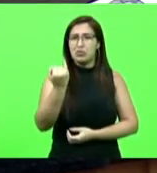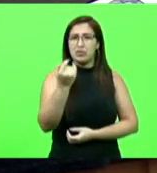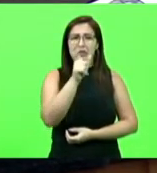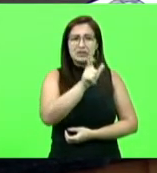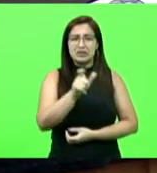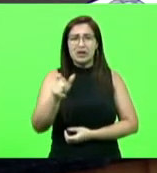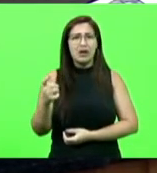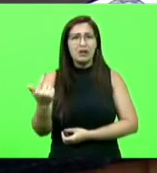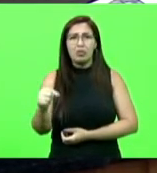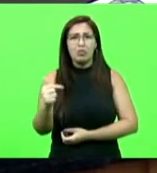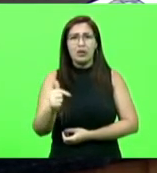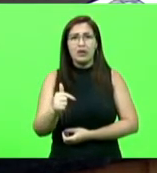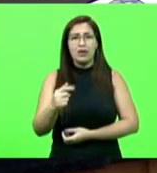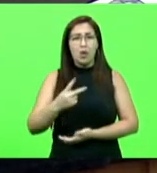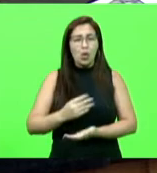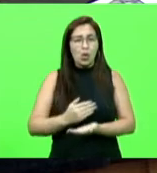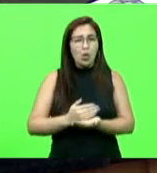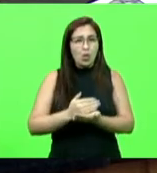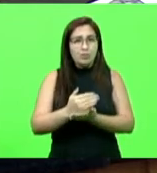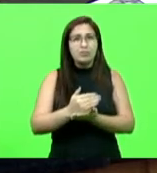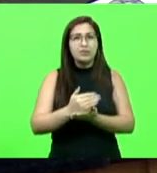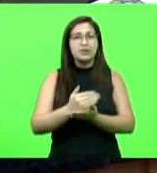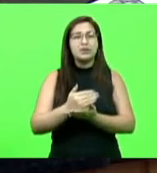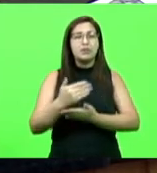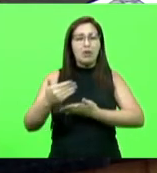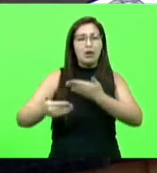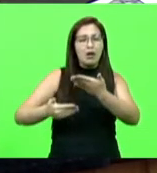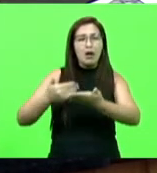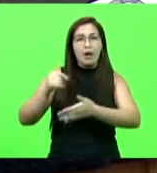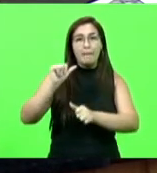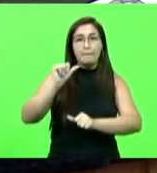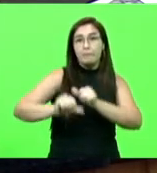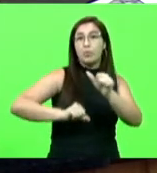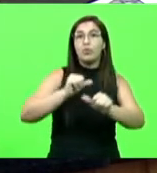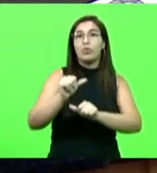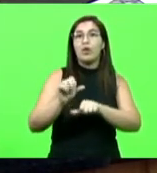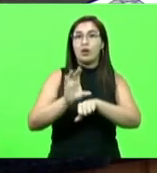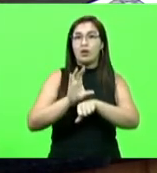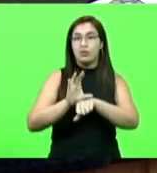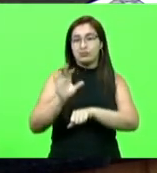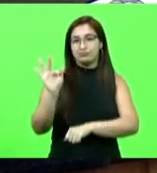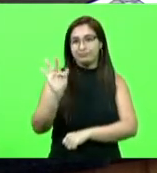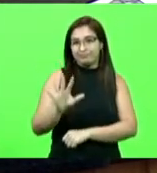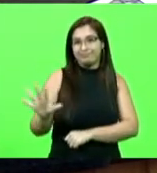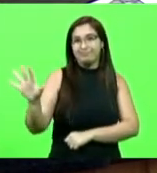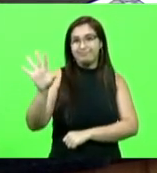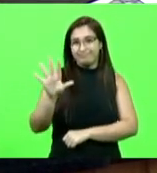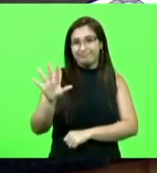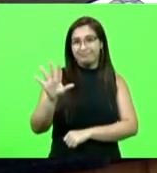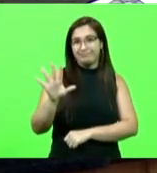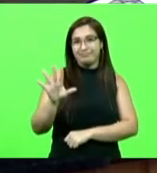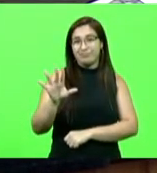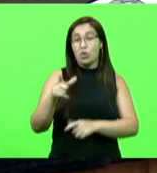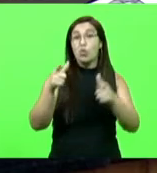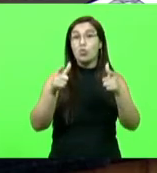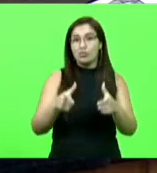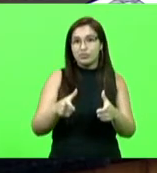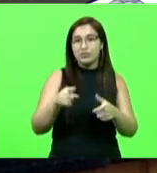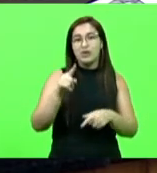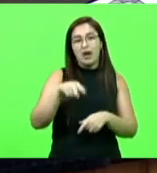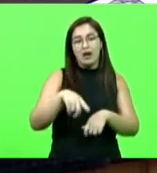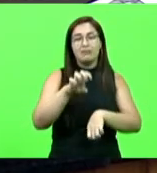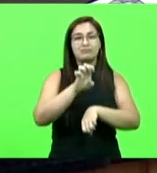iniciamos um processo para reformular a nossa Constituição Federal através dos estados. É isso mesmo. E